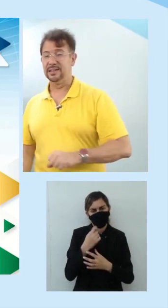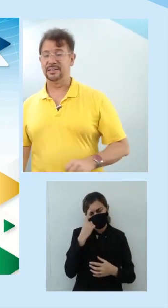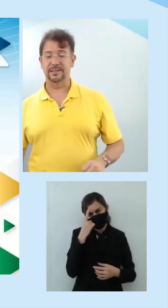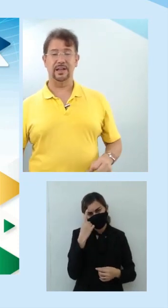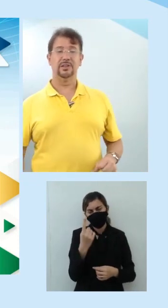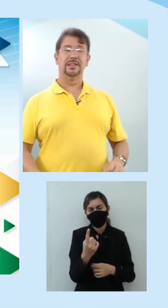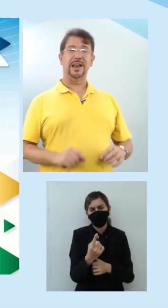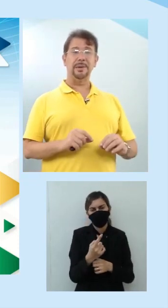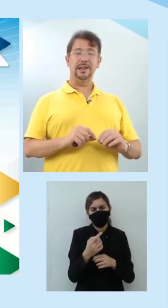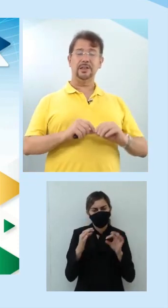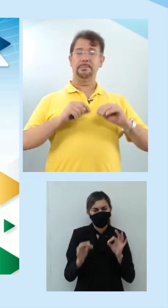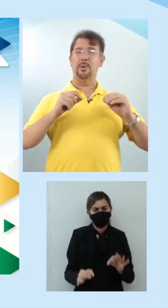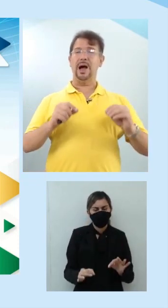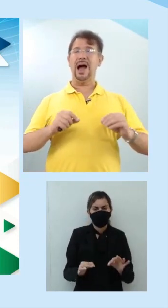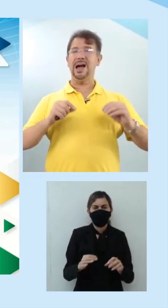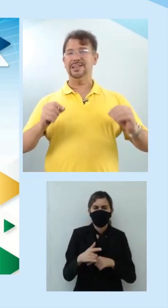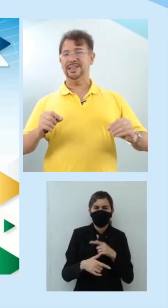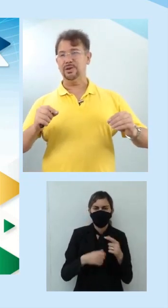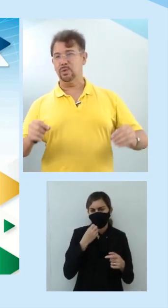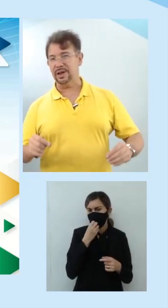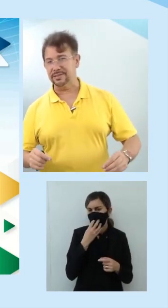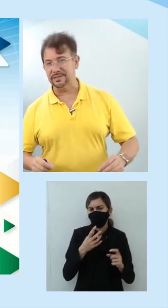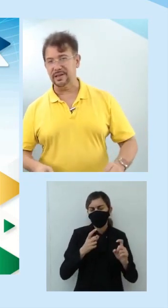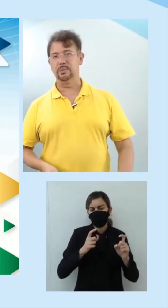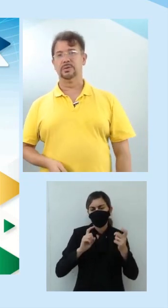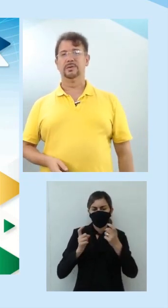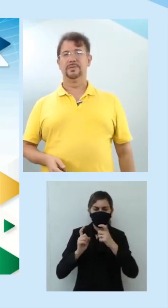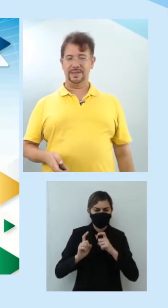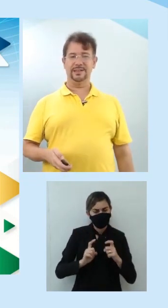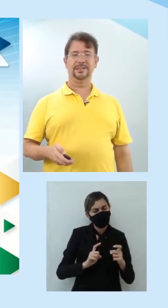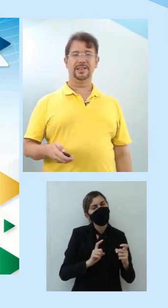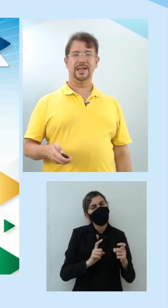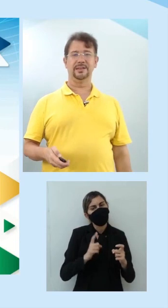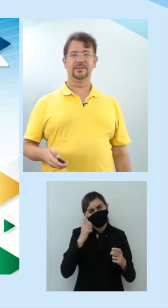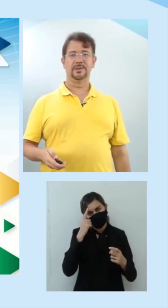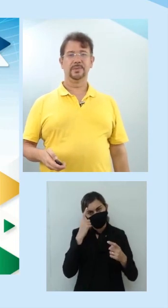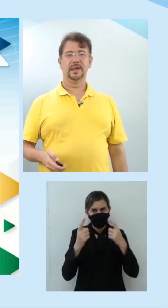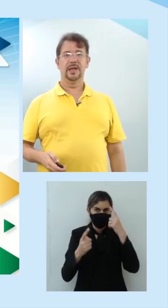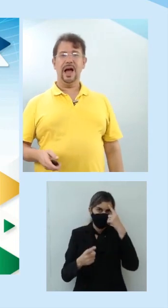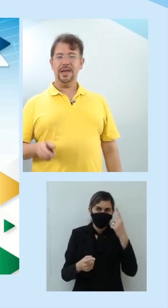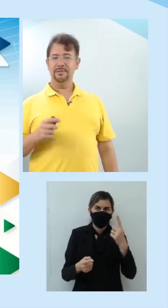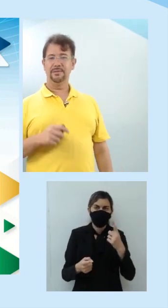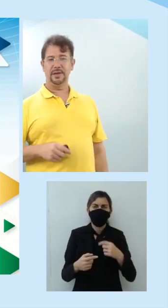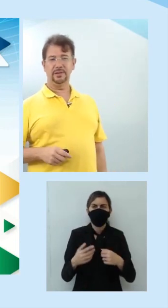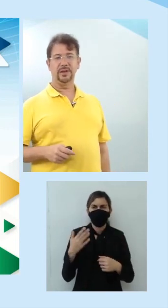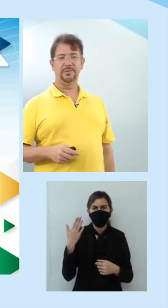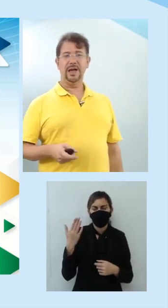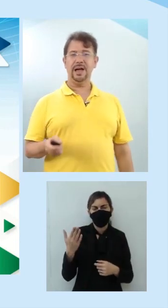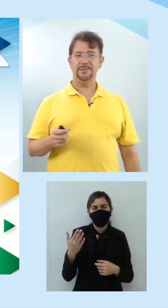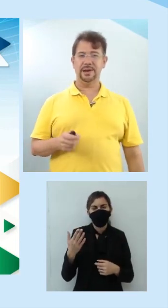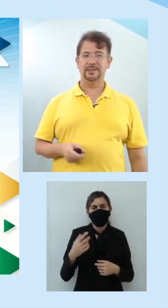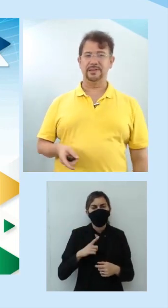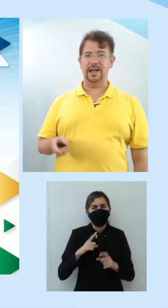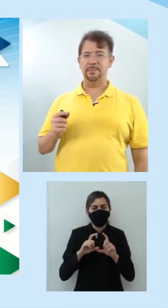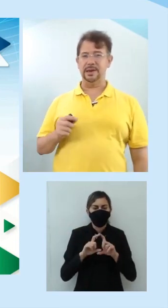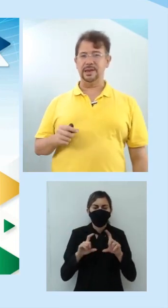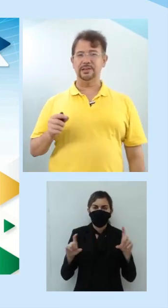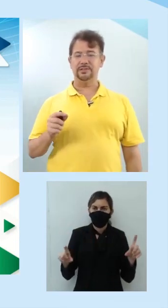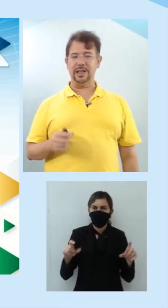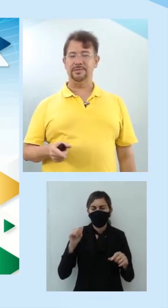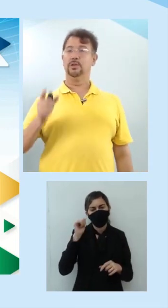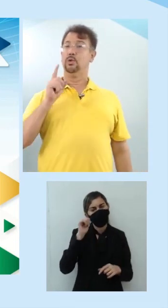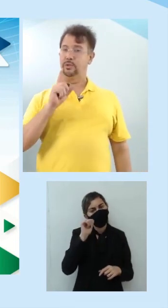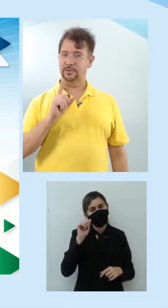ideia, certo? Trabalhando a boa articulação das ideias. Aí, veja, a frase, a